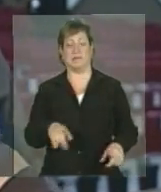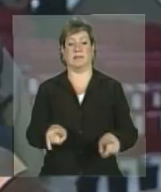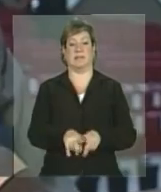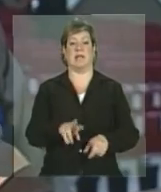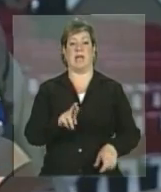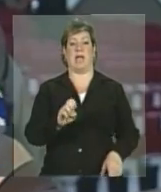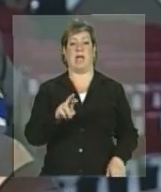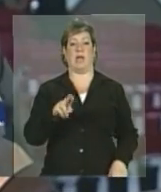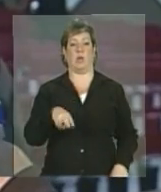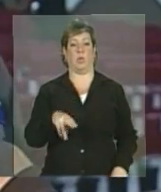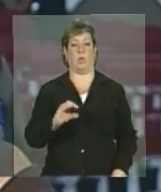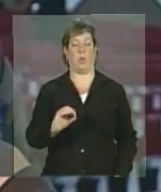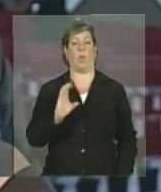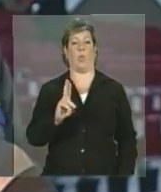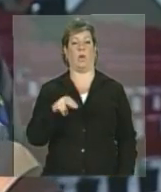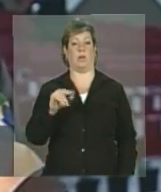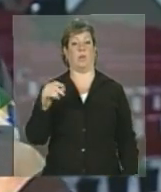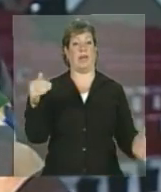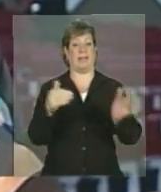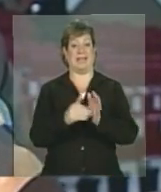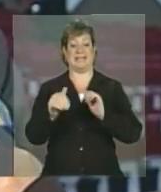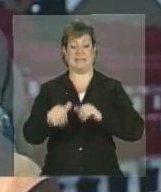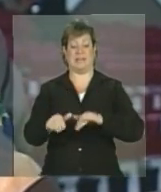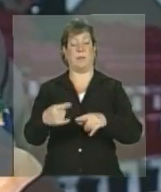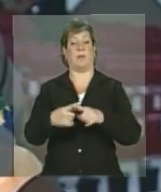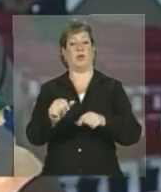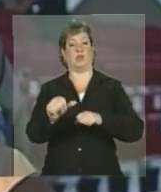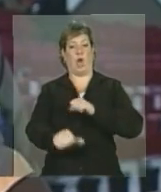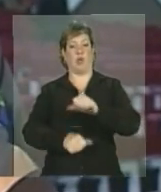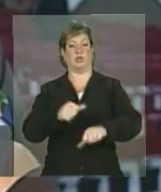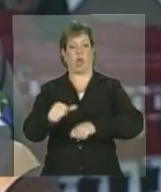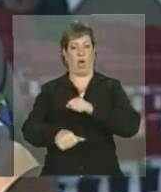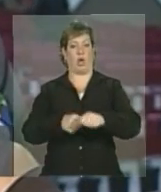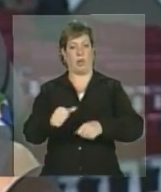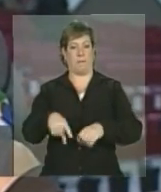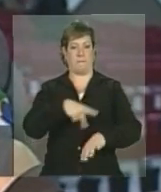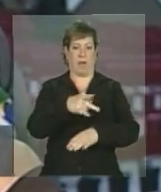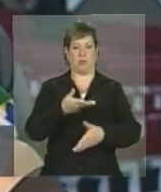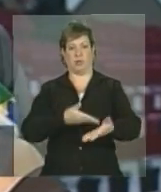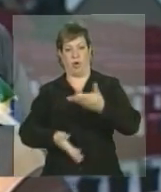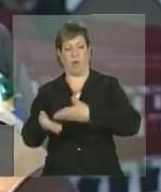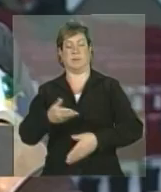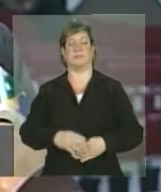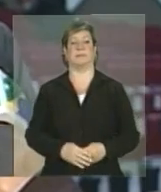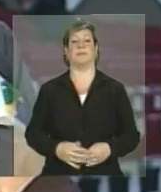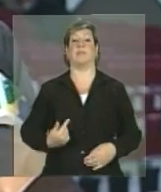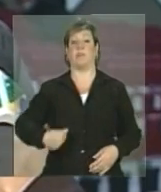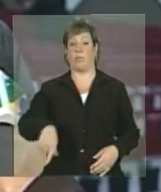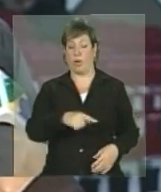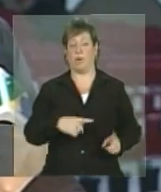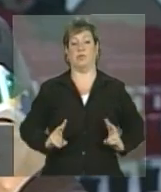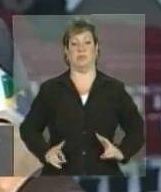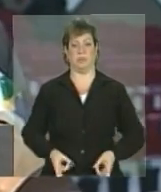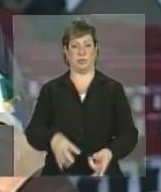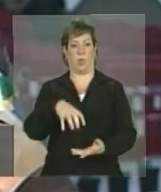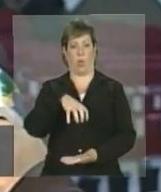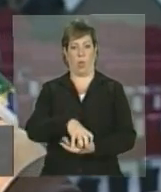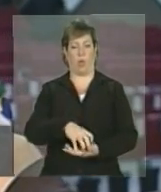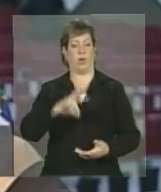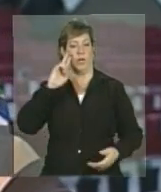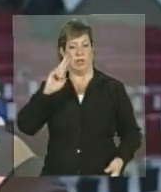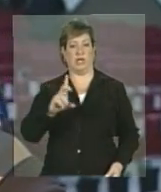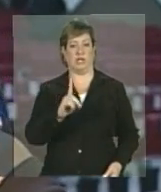Unido até setembro, porque é um rodízio de países. E nós continuaremos no comitê diretor, que é composto